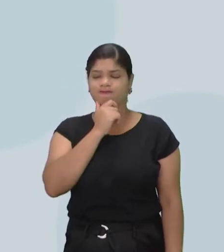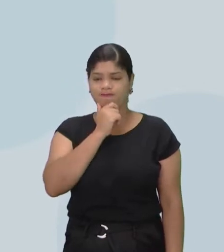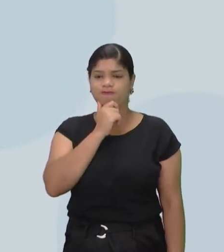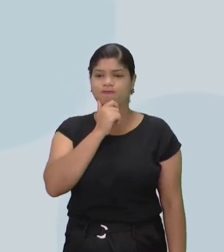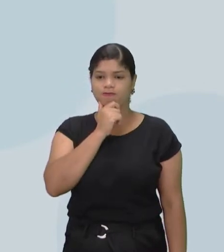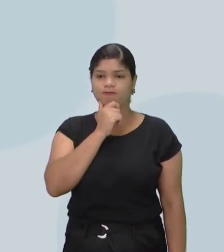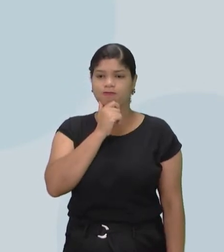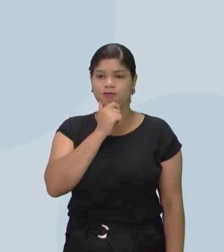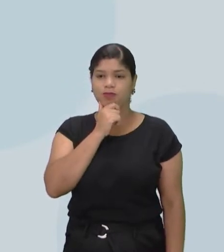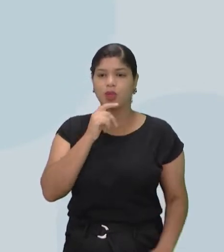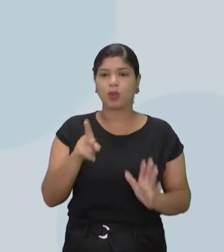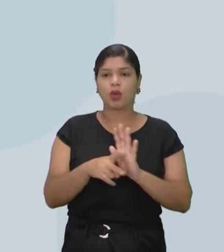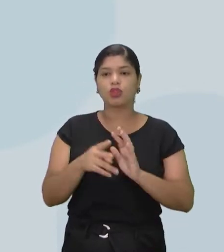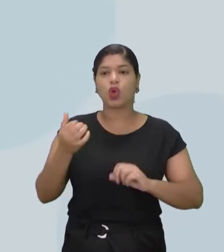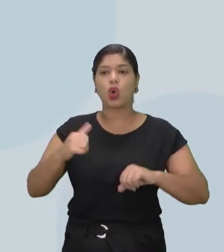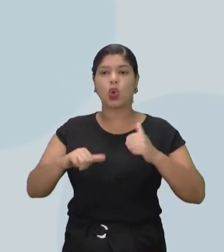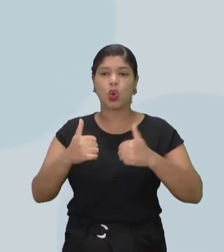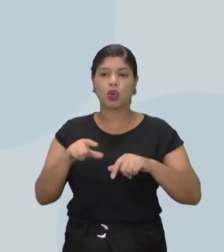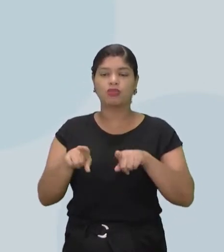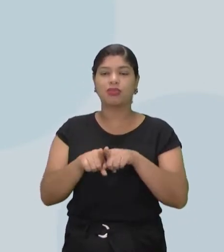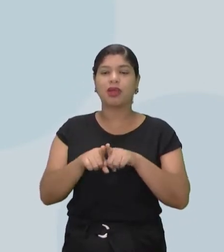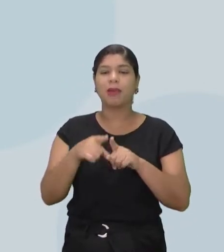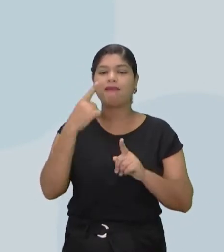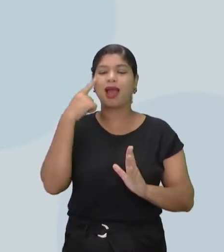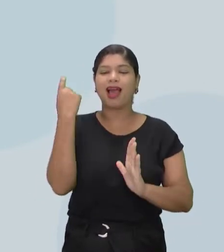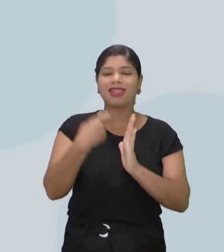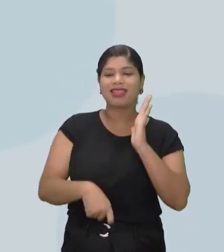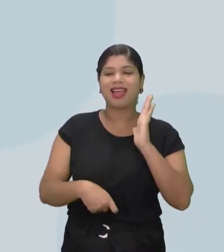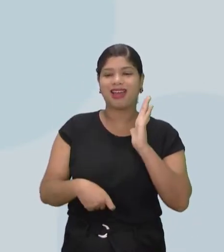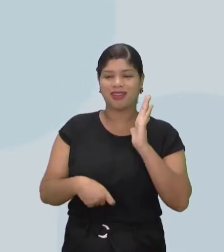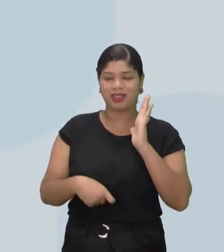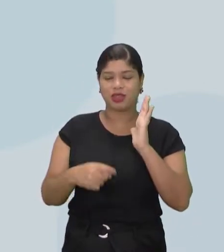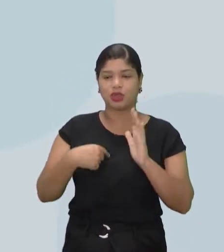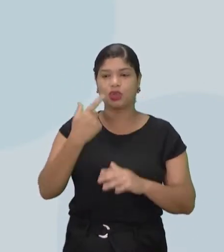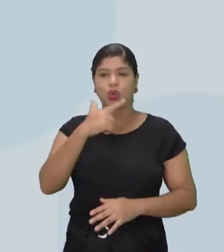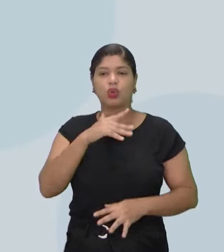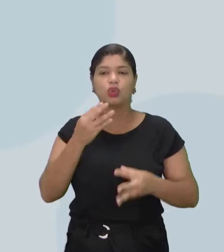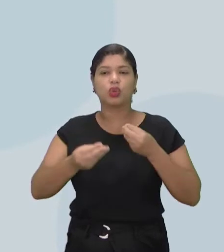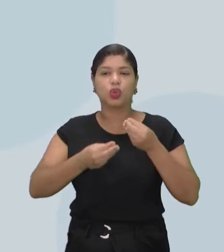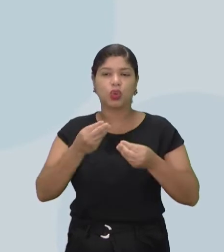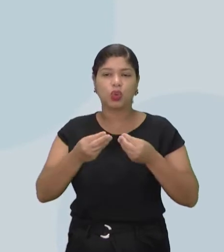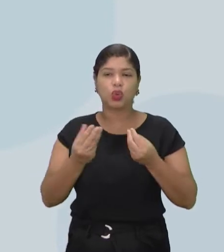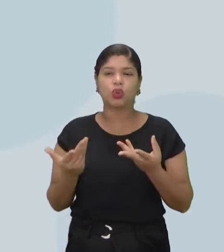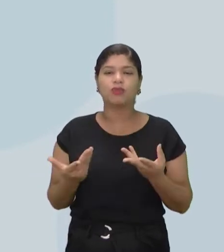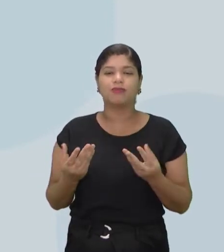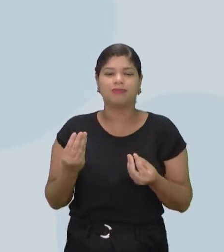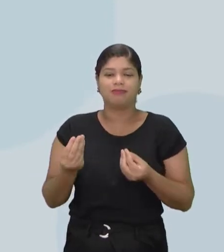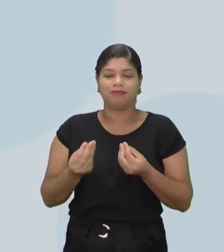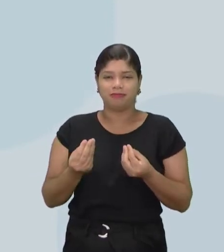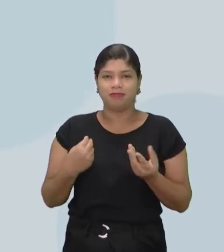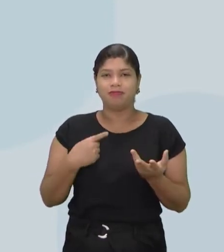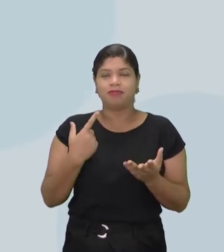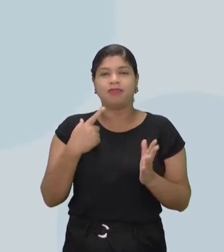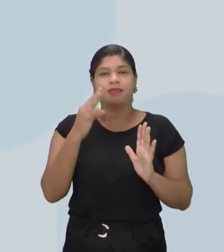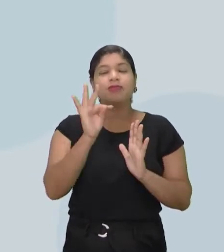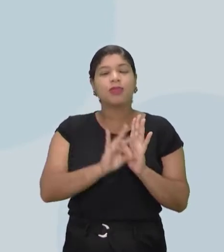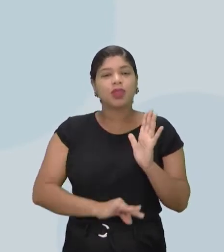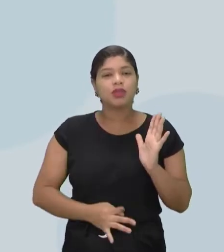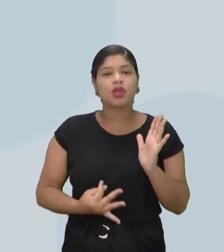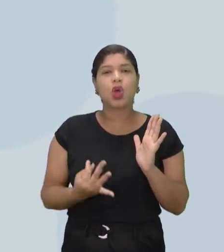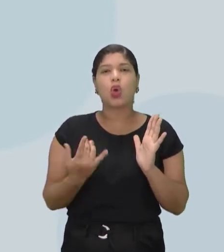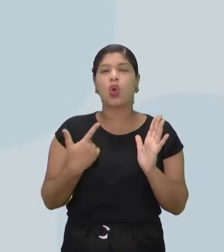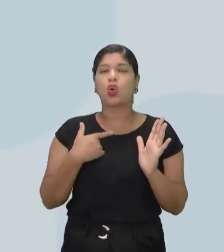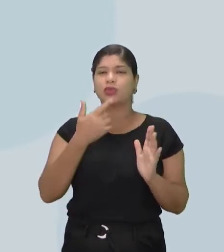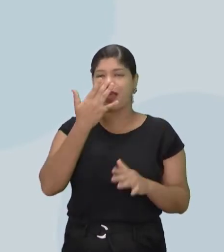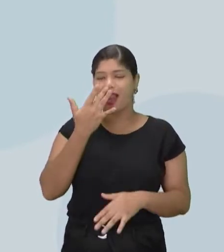gasto, analisar mais a taxa. Como que a gente consegue estar taxando o lixo, como que